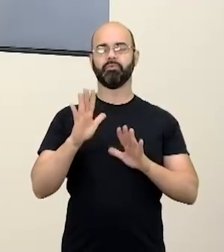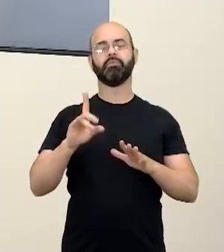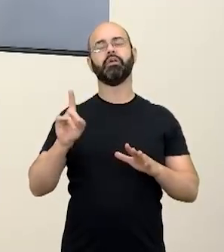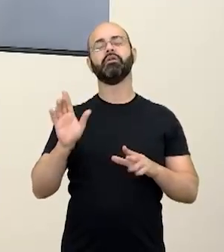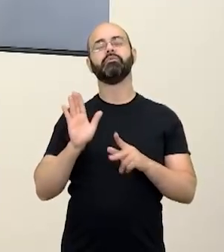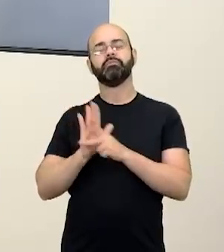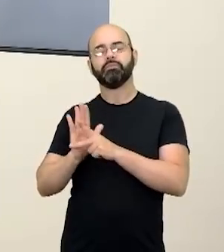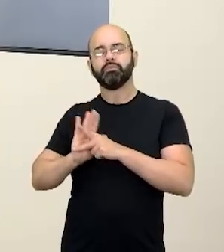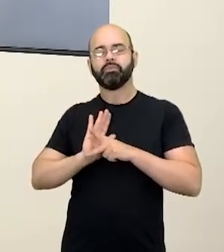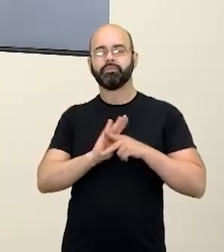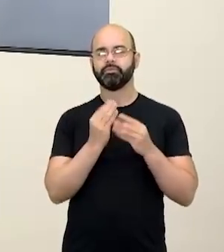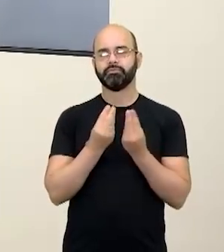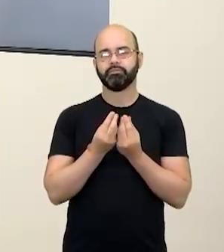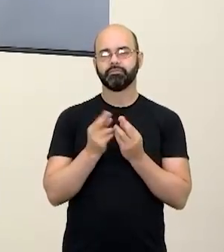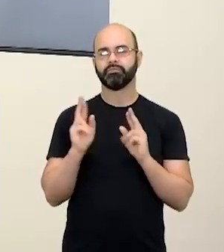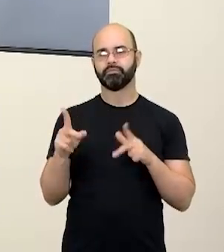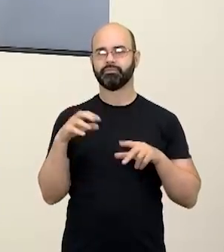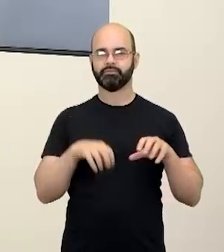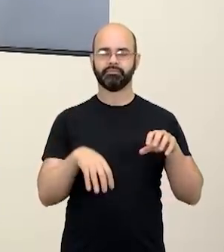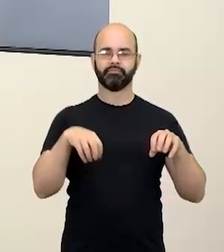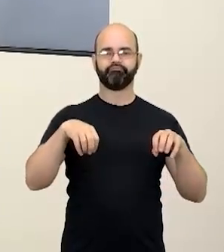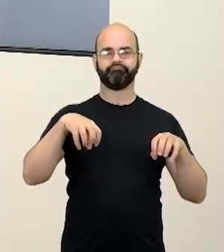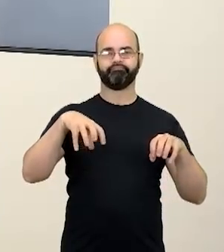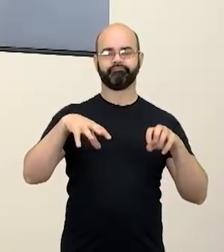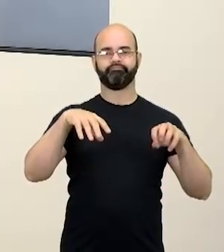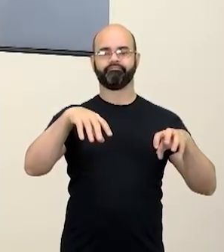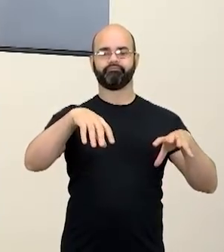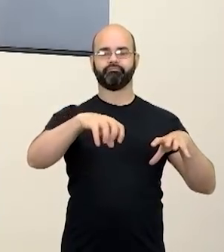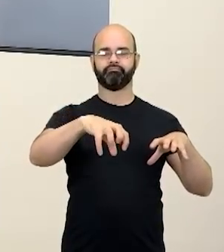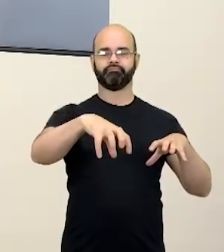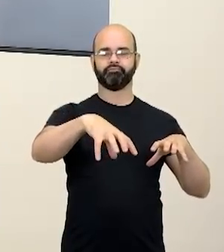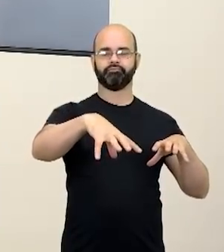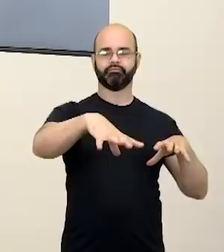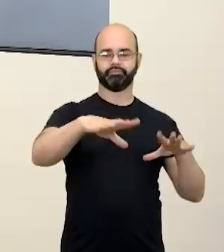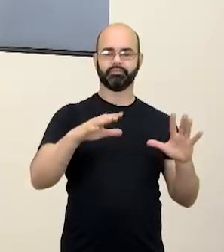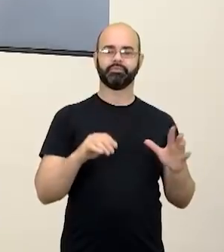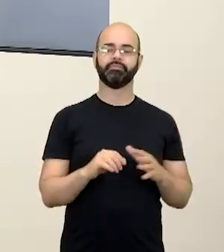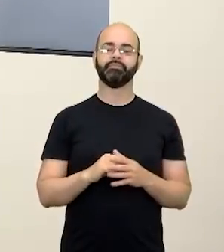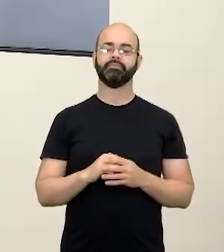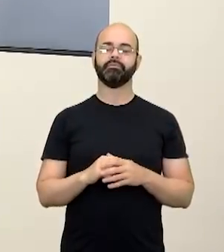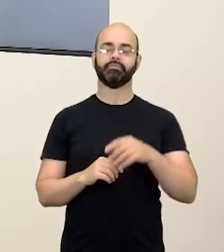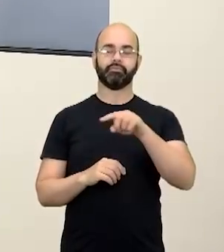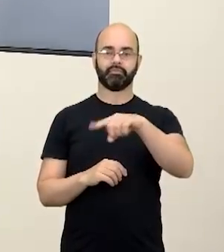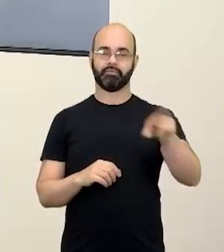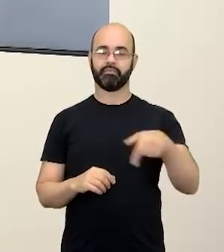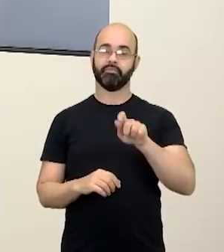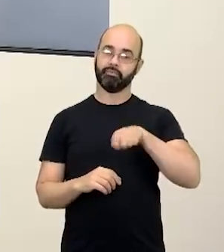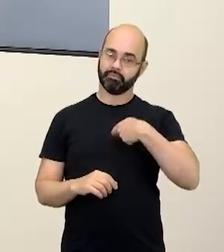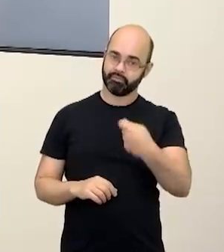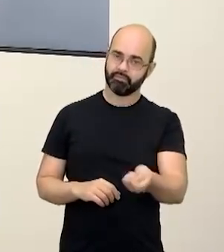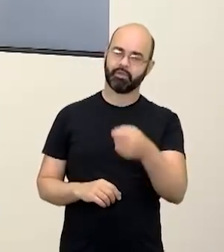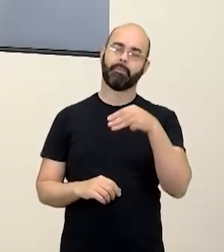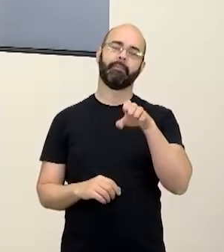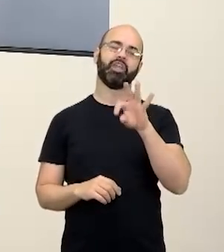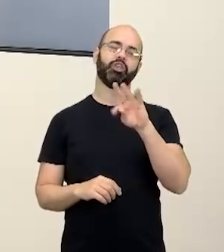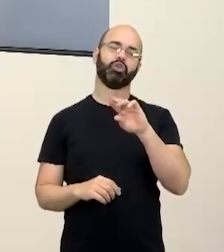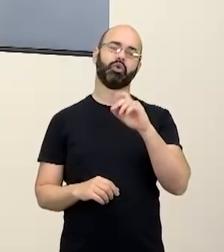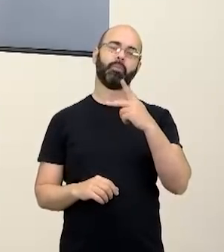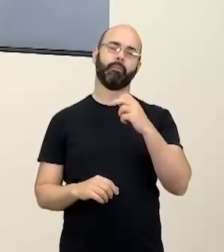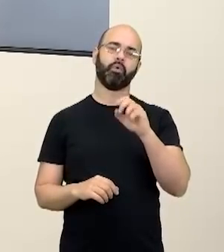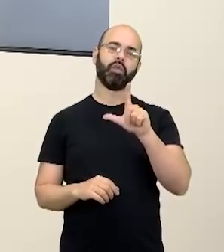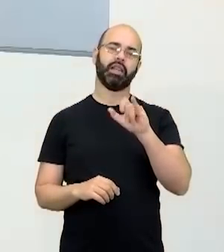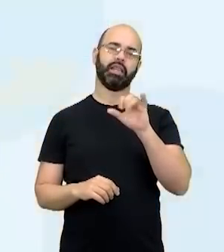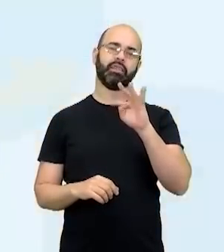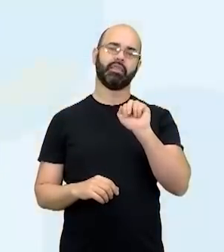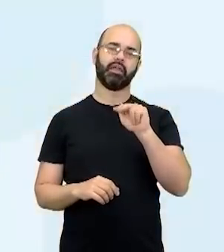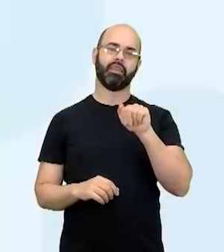suas especificações, né? Então elas são denominadas aí de regiões metropolitanas também, tá certo? Vamos lá para a próxima